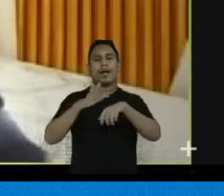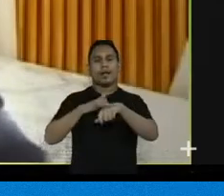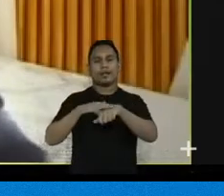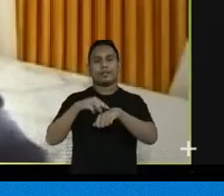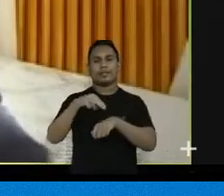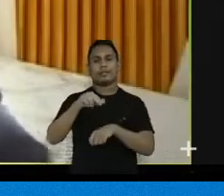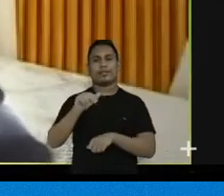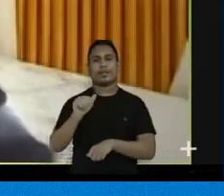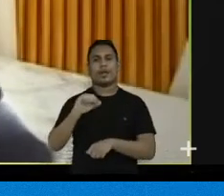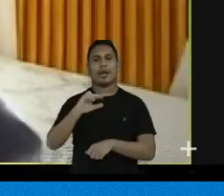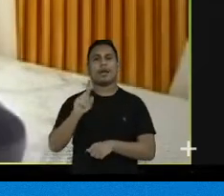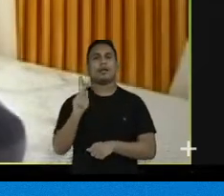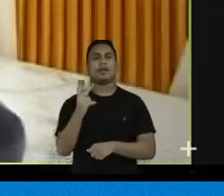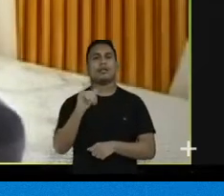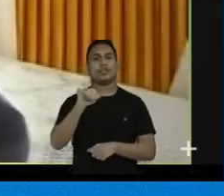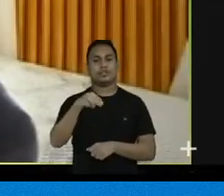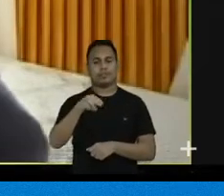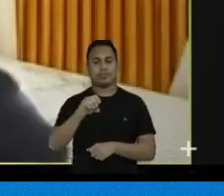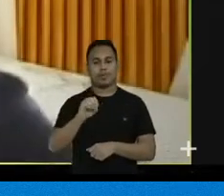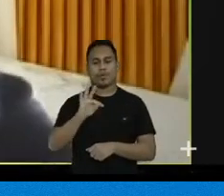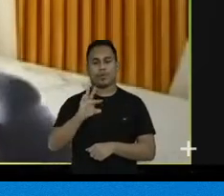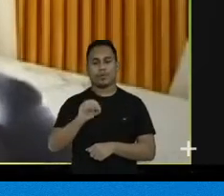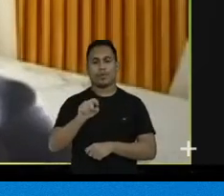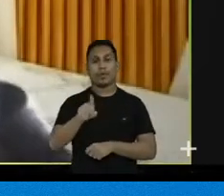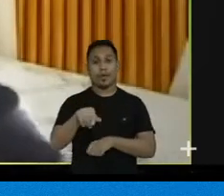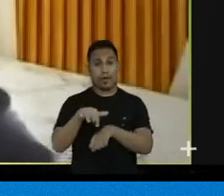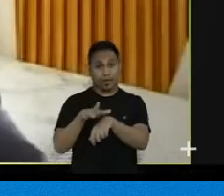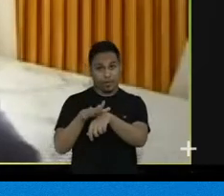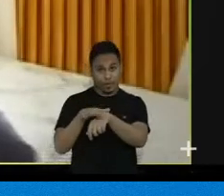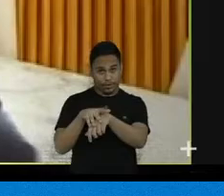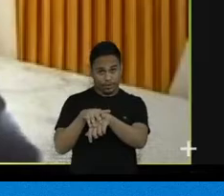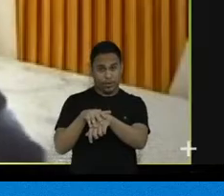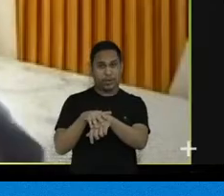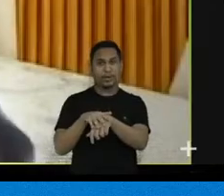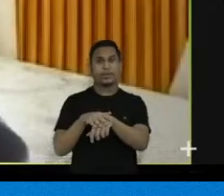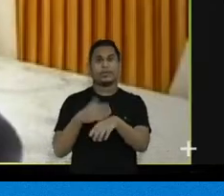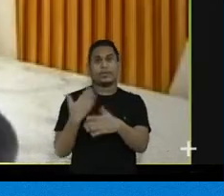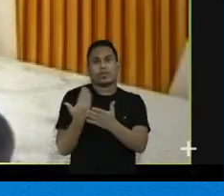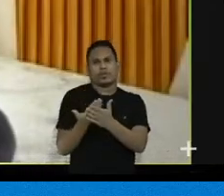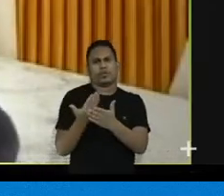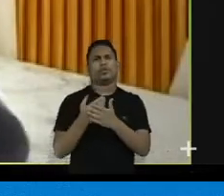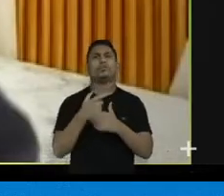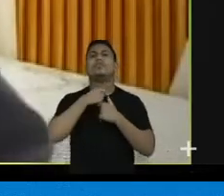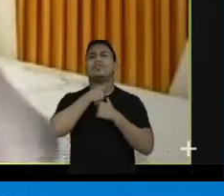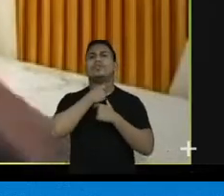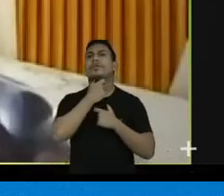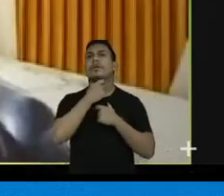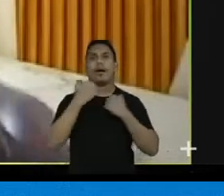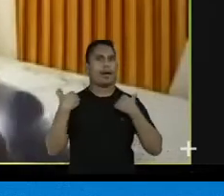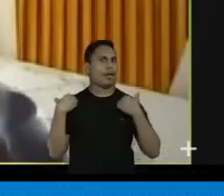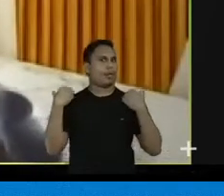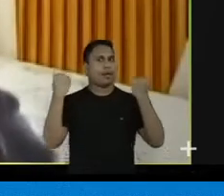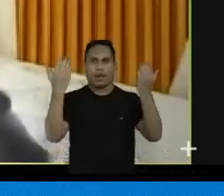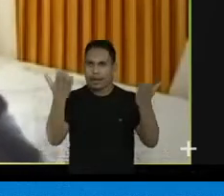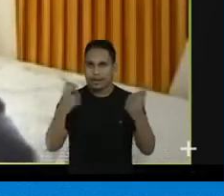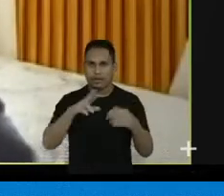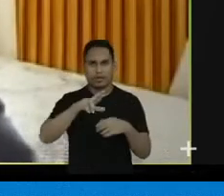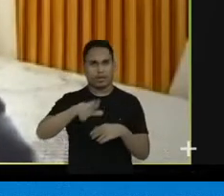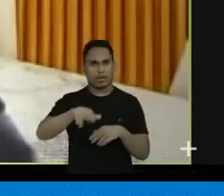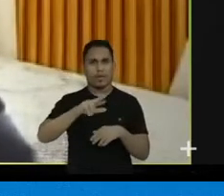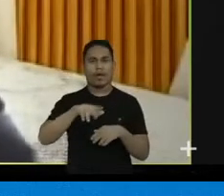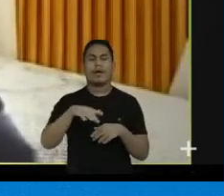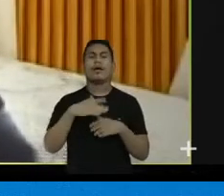uma doença que vai além do distúrbio de tireoide, tá? Não é só uma tireoidite, é uma doença sistêmica